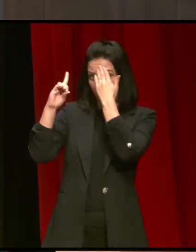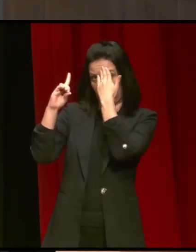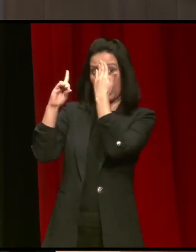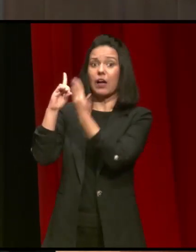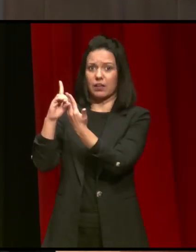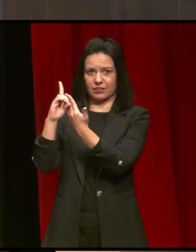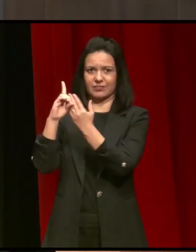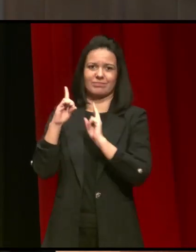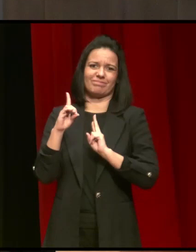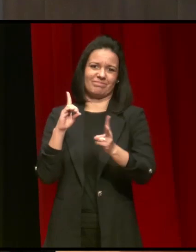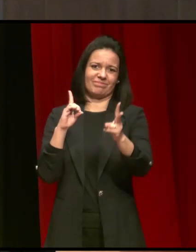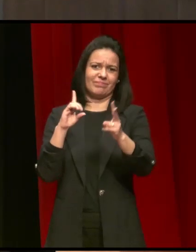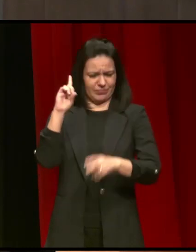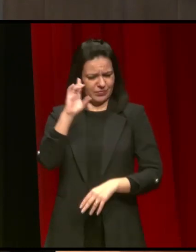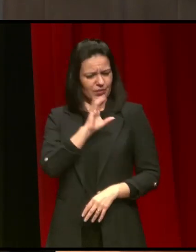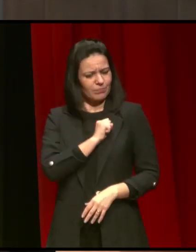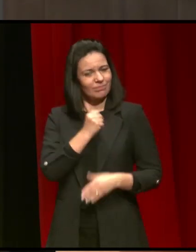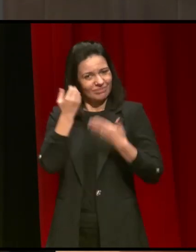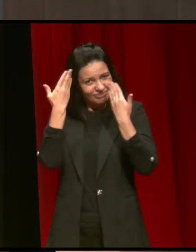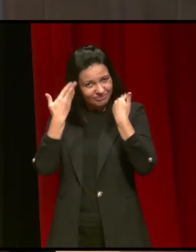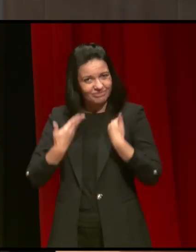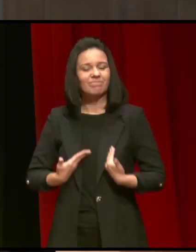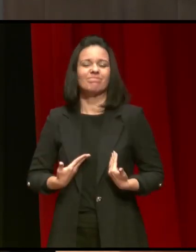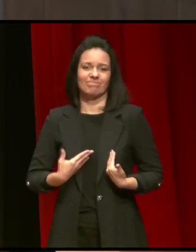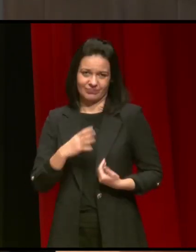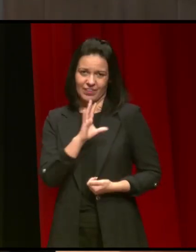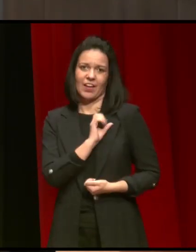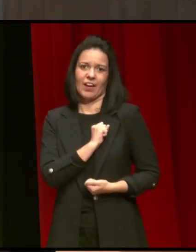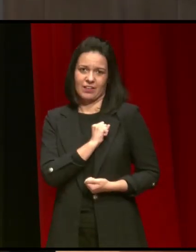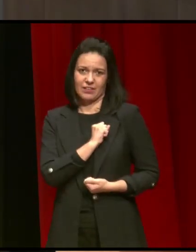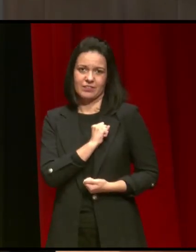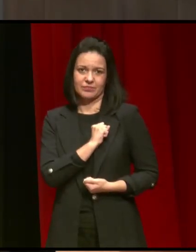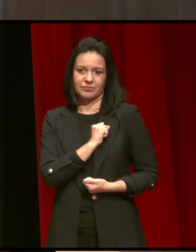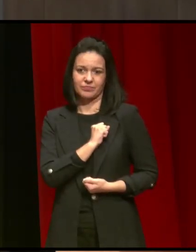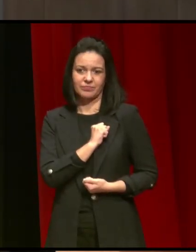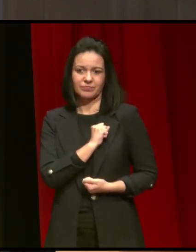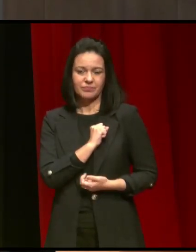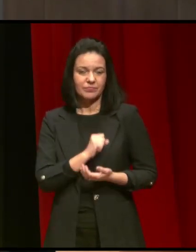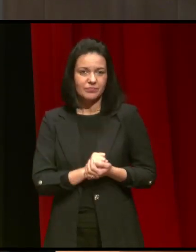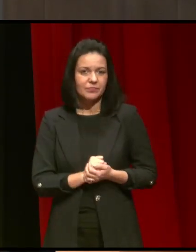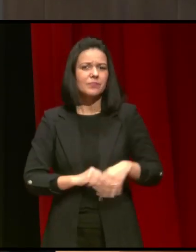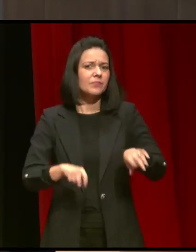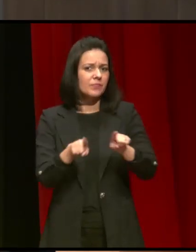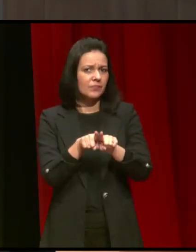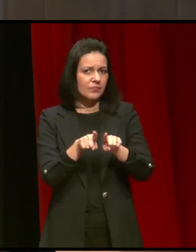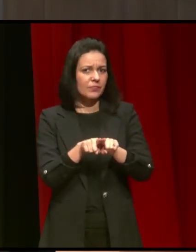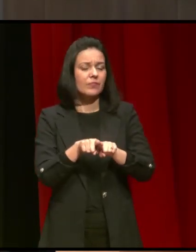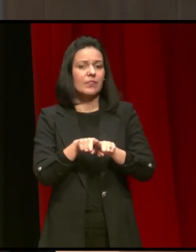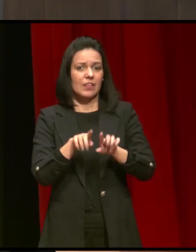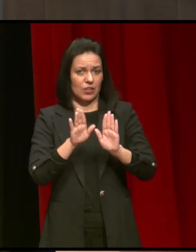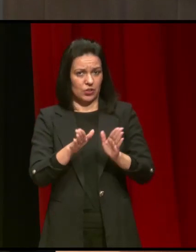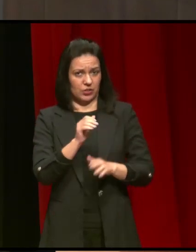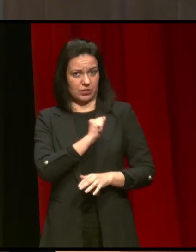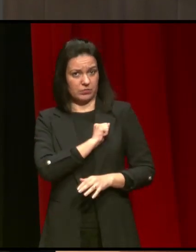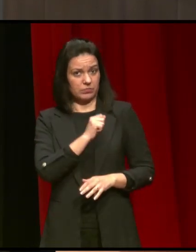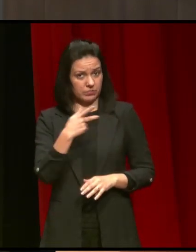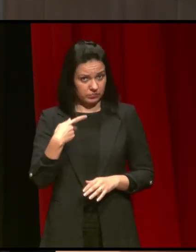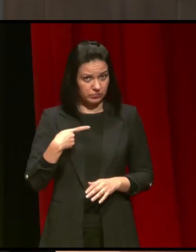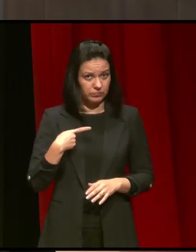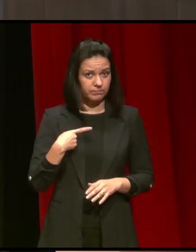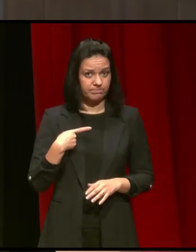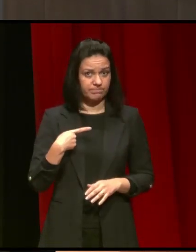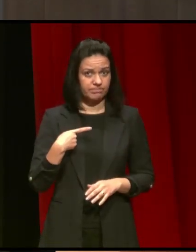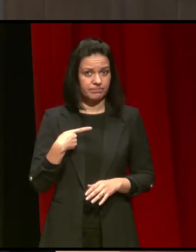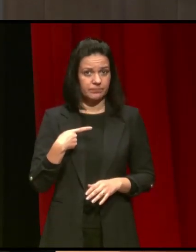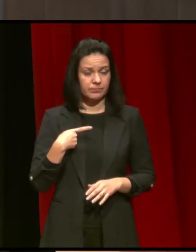ama? Deus me ama. Agora eu sei que de repente tem uma razão porque eu estou assim. É o caso de novo do apóstolo Paulo, falei para vocês.